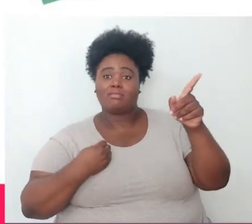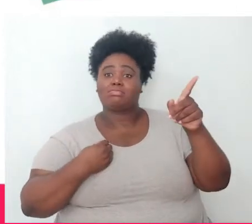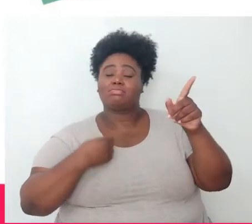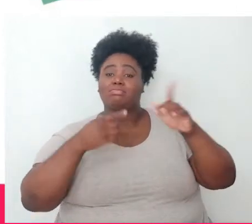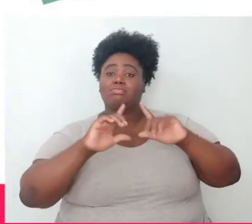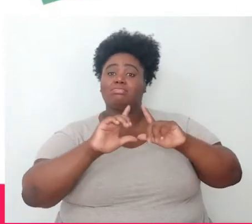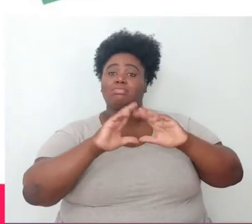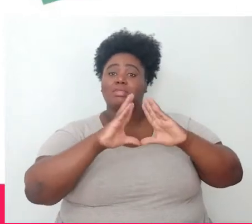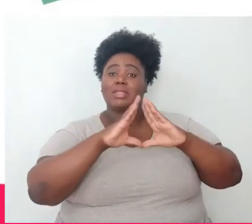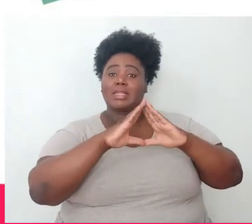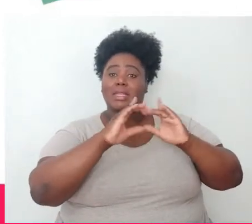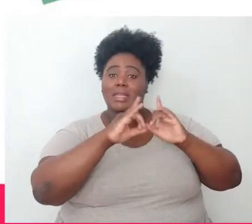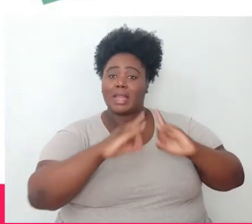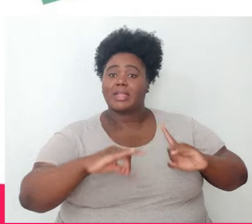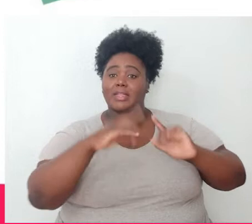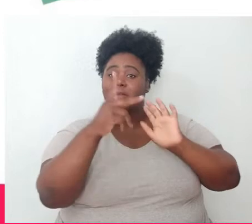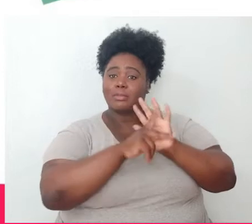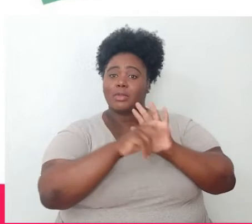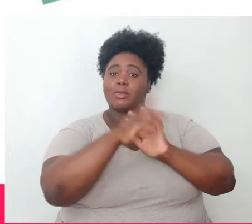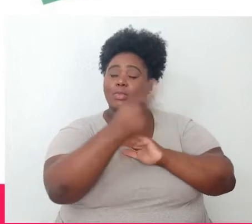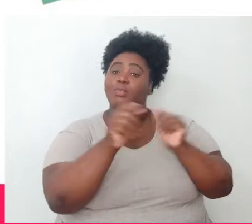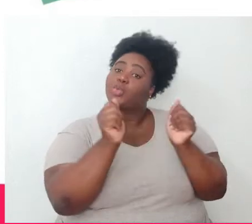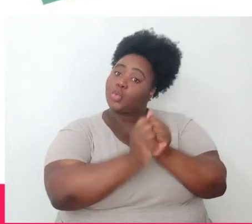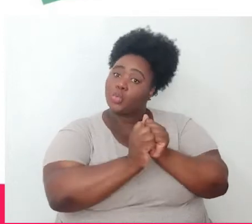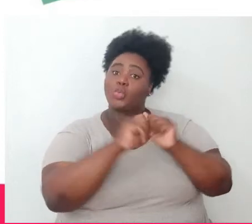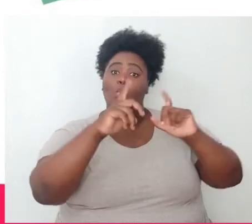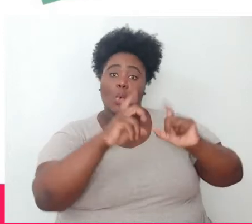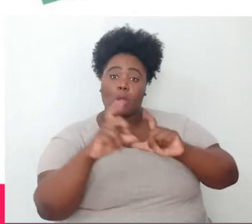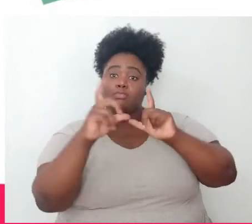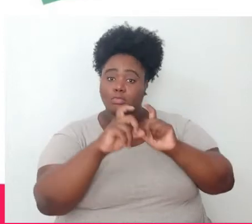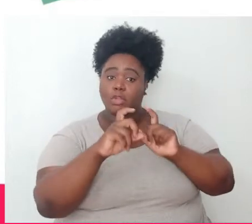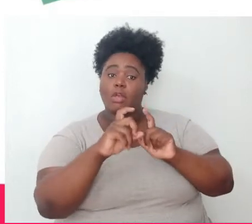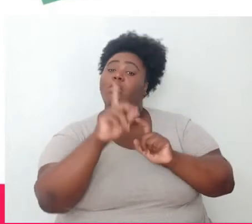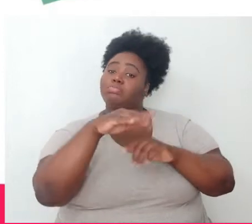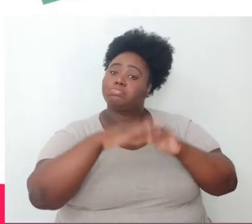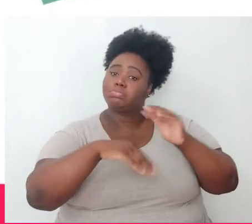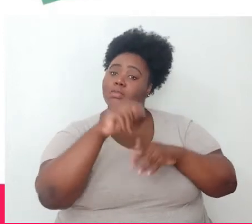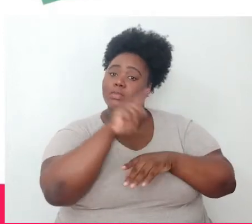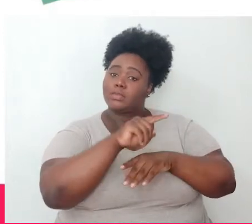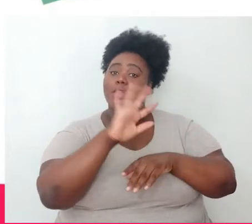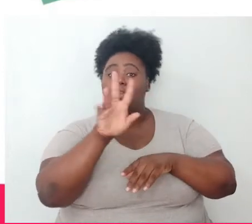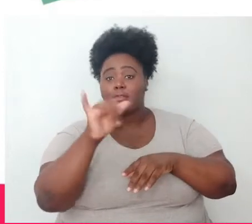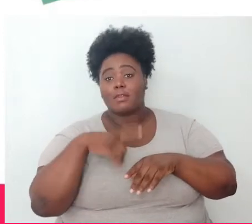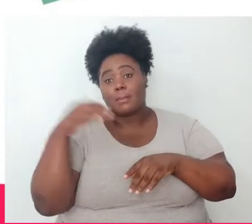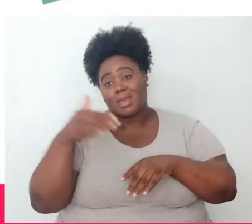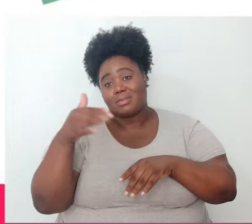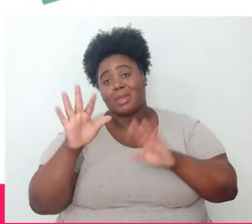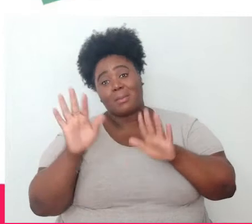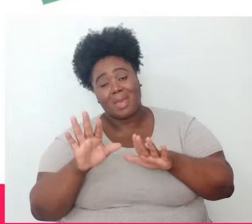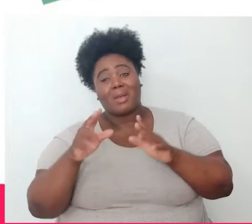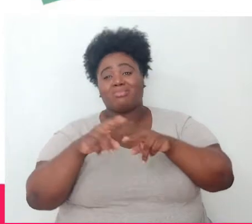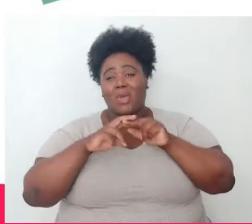a Sueli Machacali, que é diretora de fotografia do trabalho exibido, né, iam participar aqui conosco, e devido